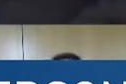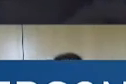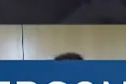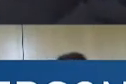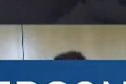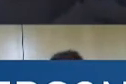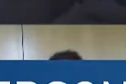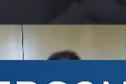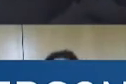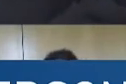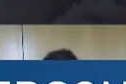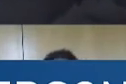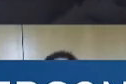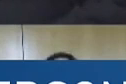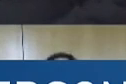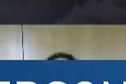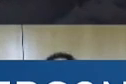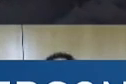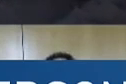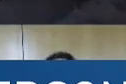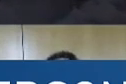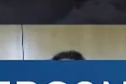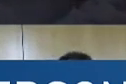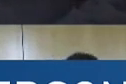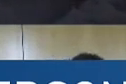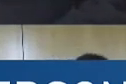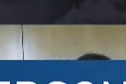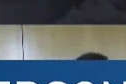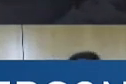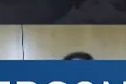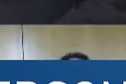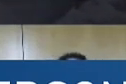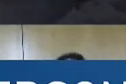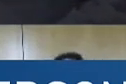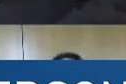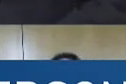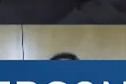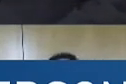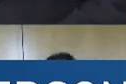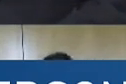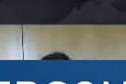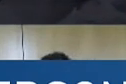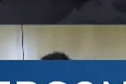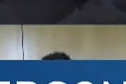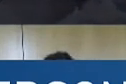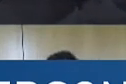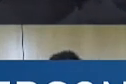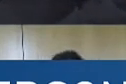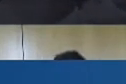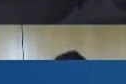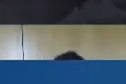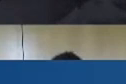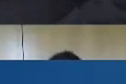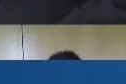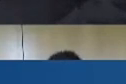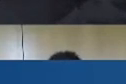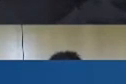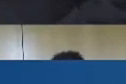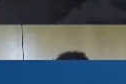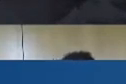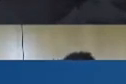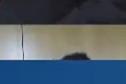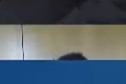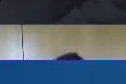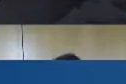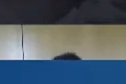etapa. É que depois de muito tempo, com essa saída, por exemplo, da Polícia Civil dessa investigação, houve uma demora muito grande. A